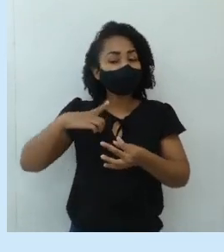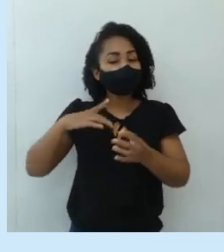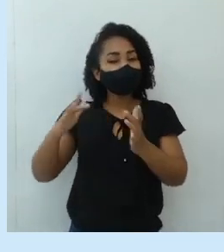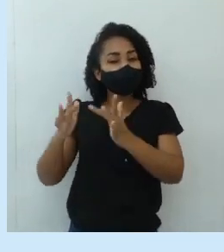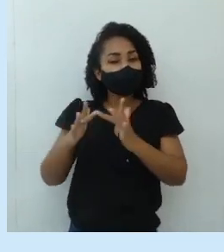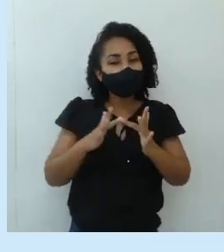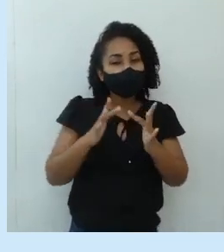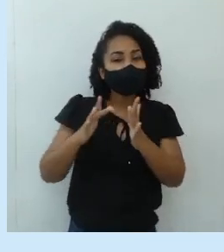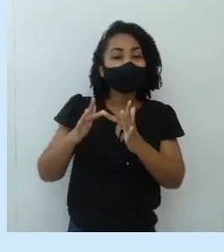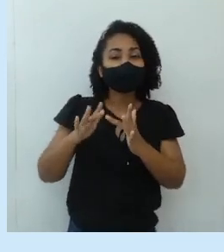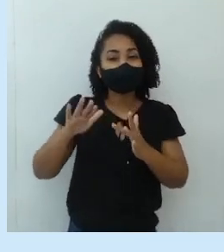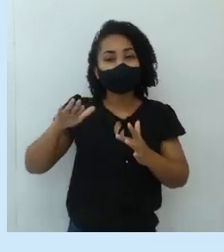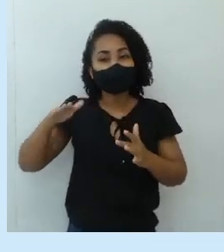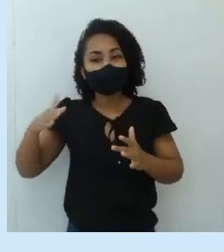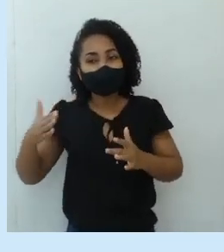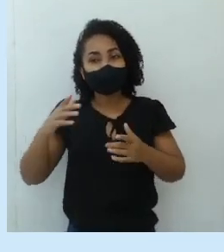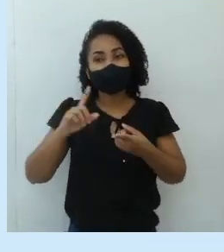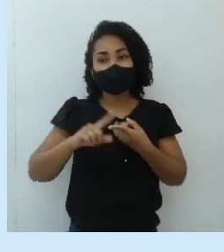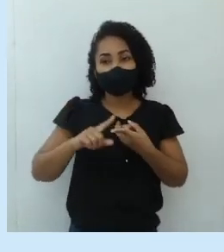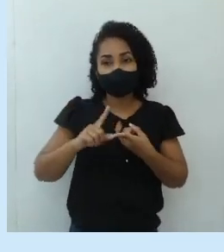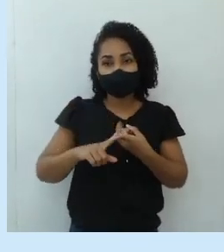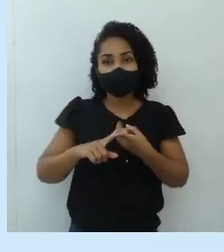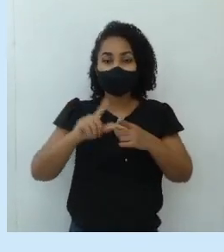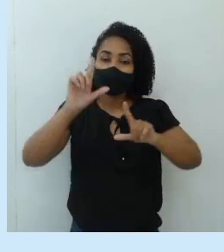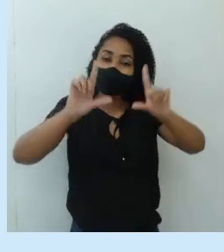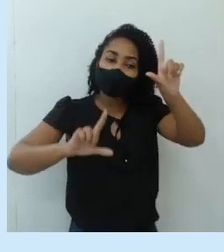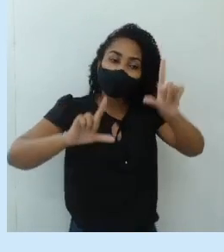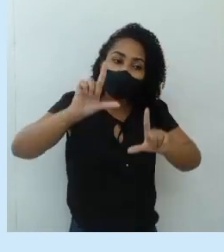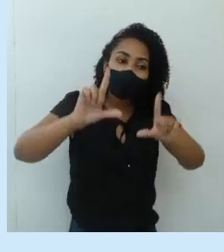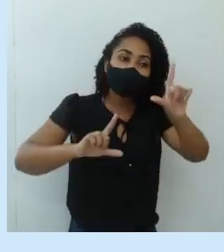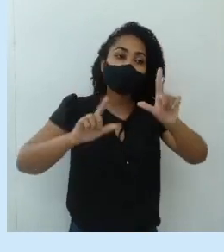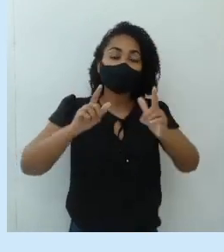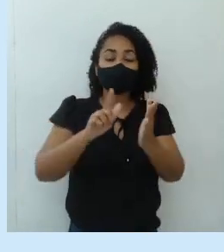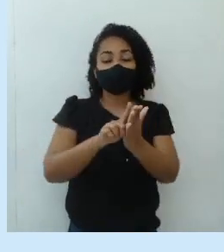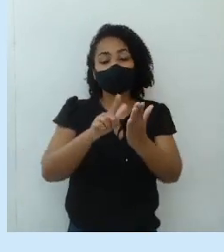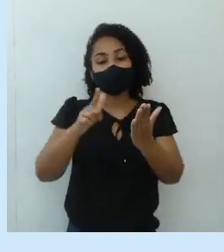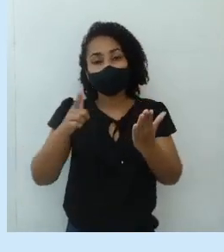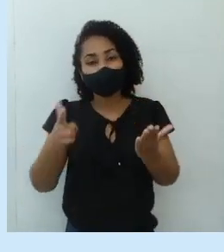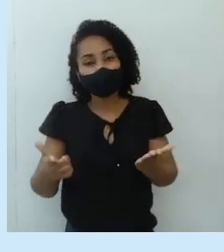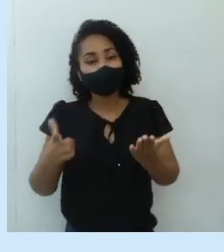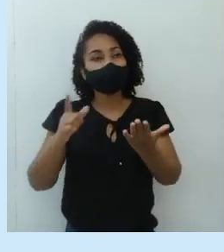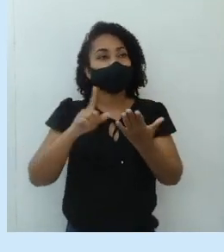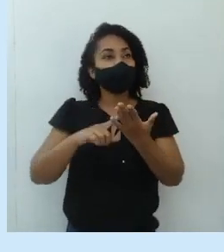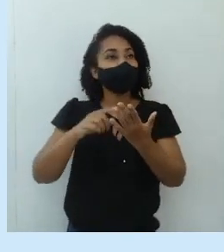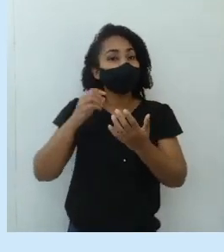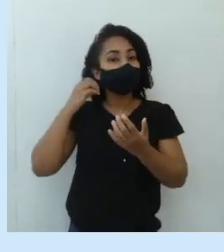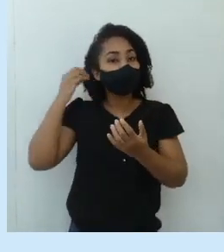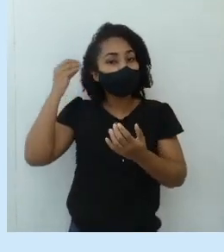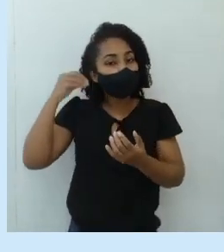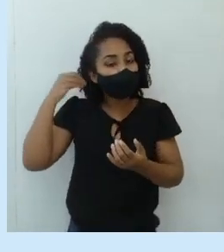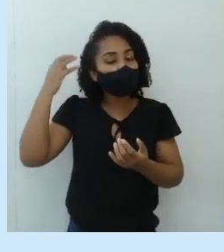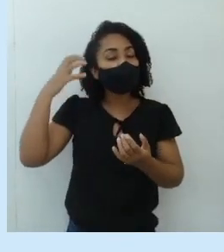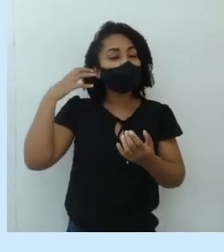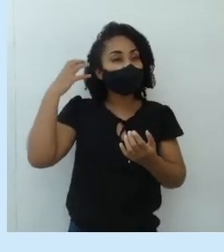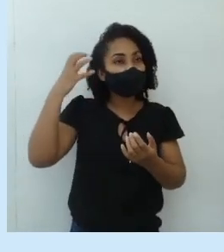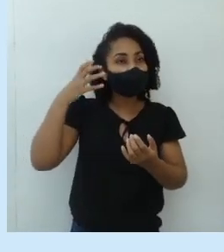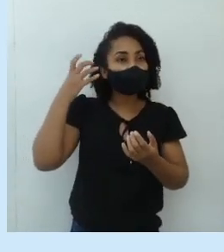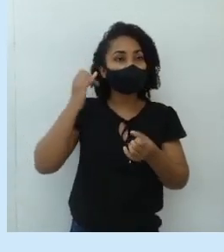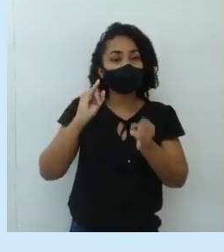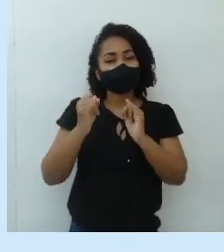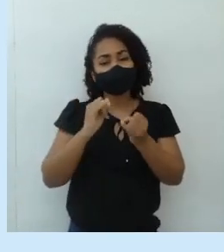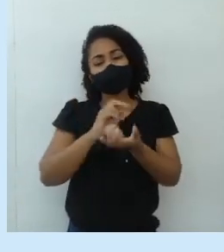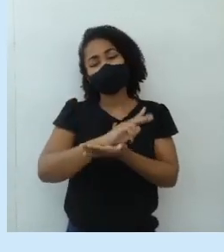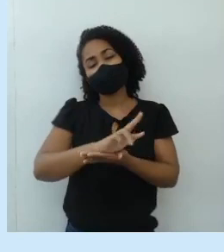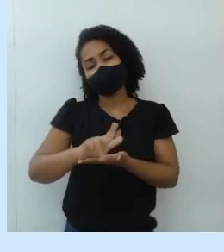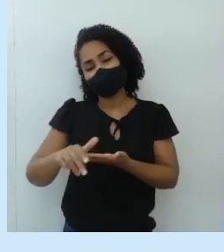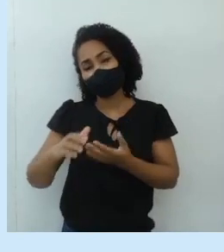por meio da televisão, jornais, rádio, internet, entre outros meios